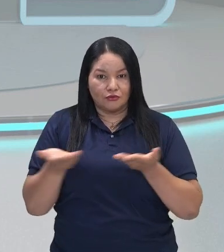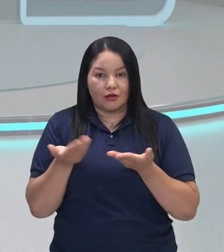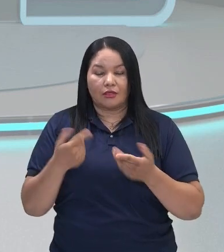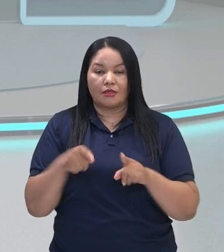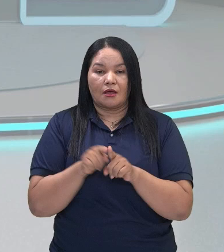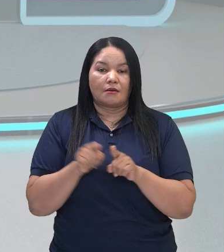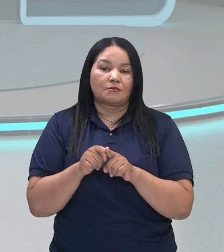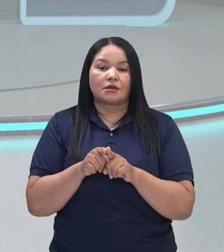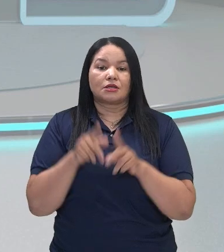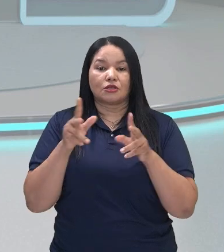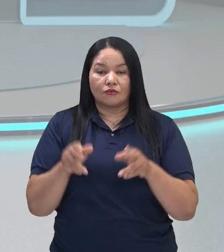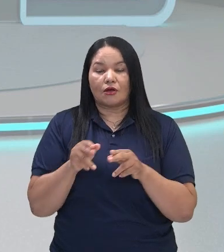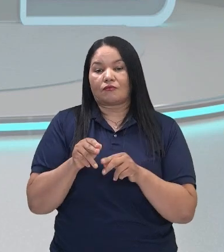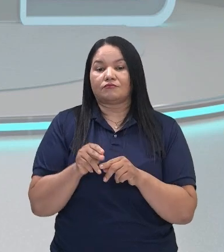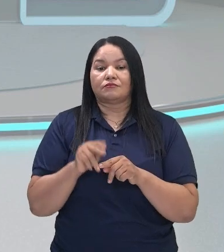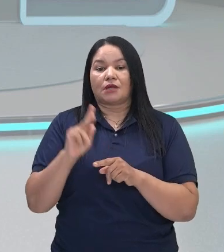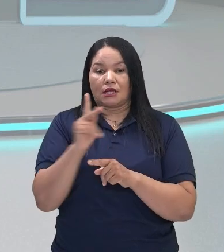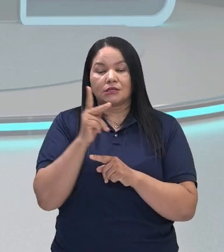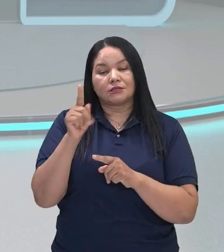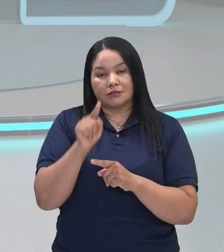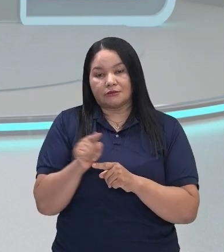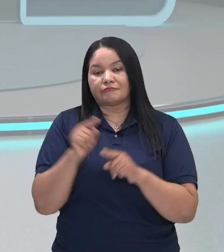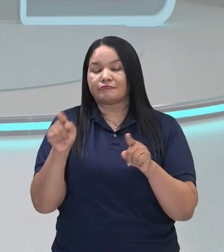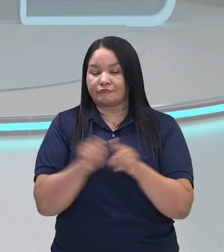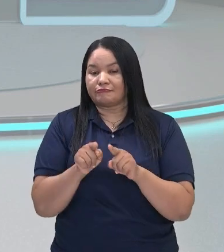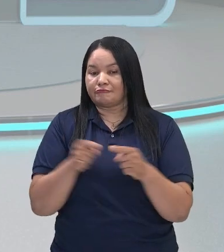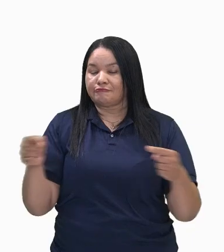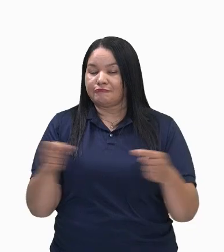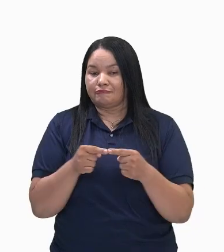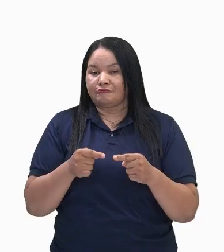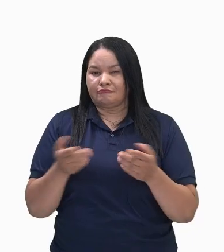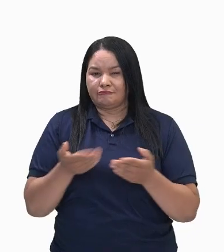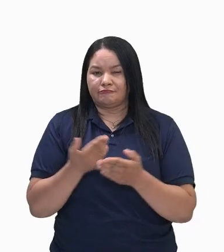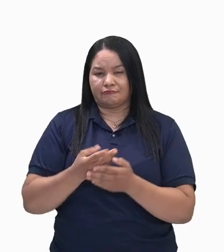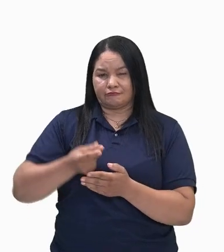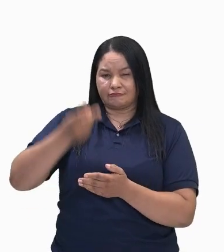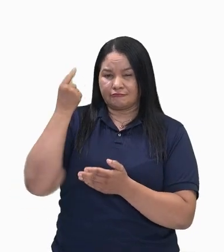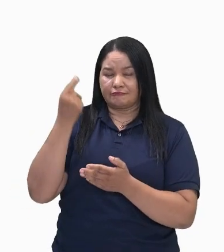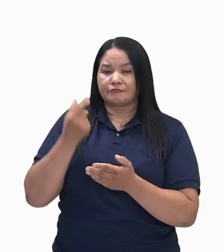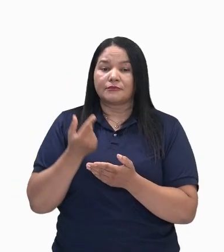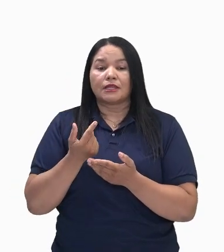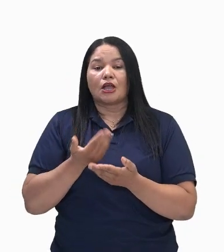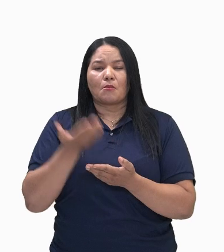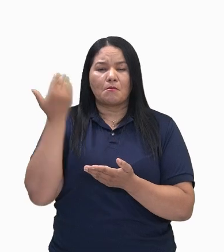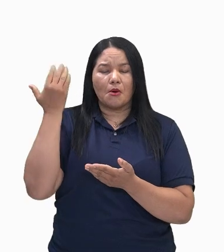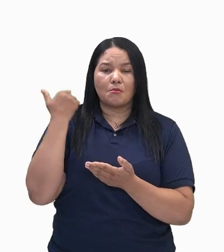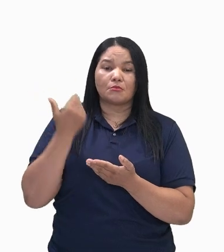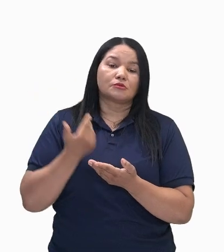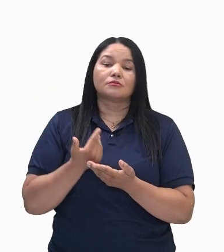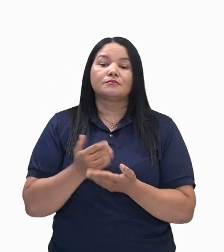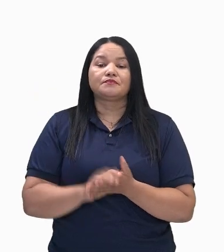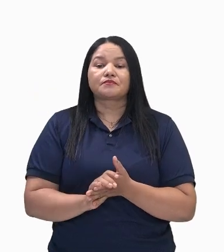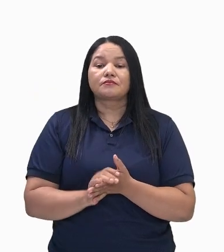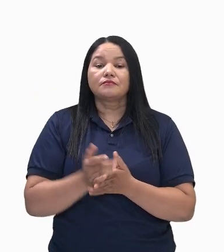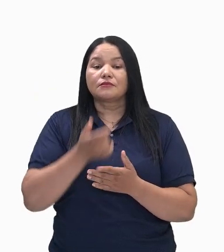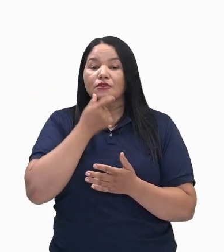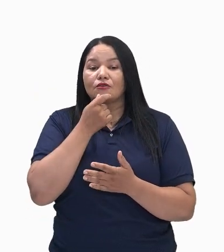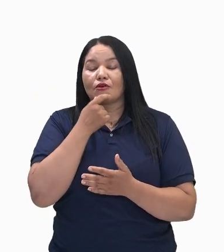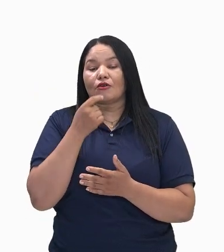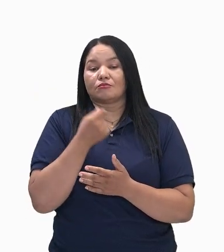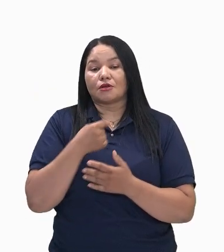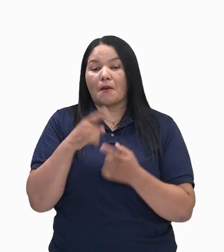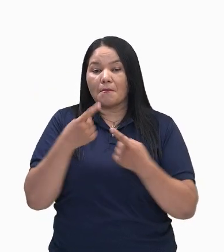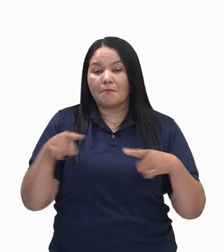como a nossa frequência também. Olha só, desde o início da civilização, há milhares de anos, o homem usou a música